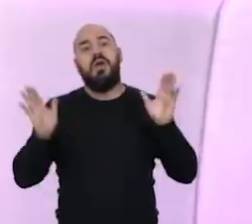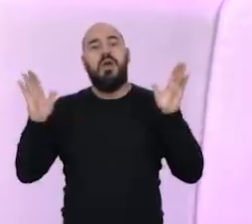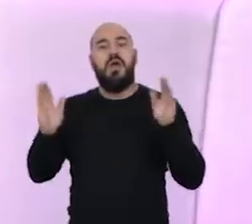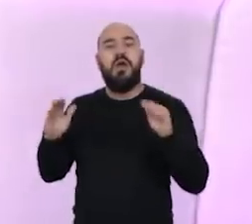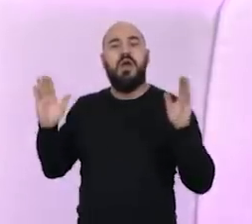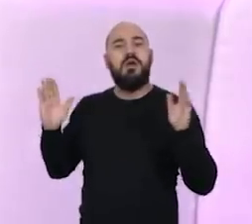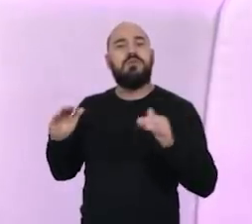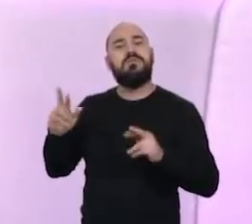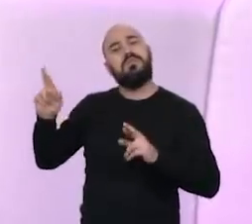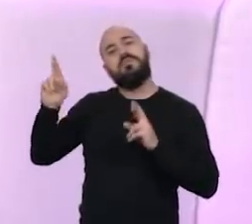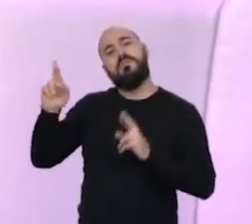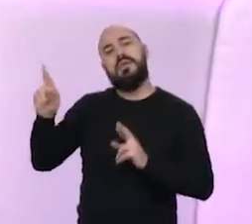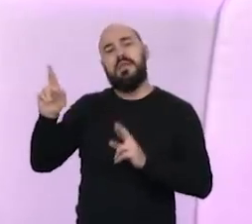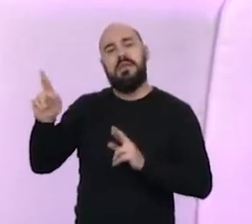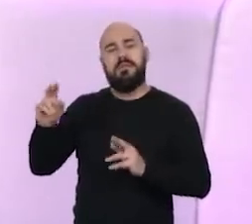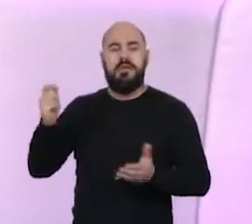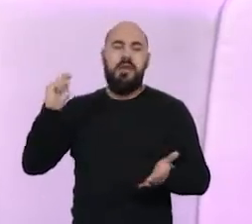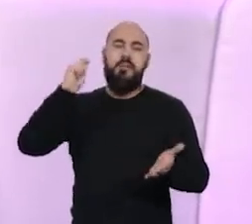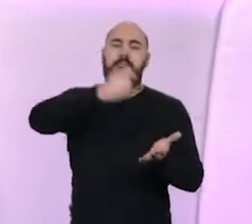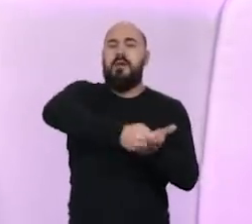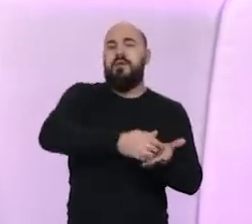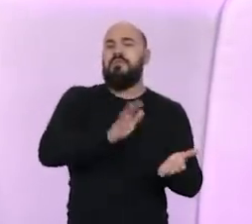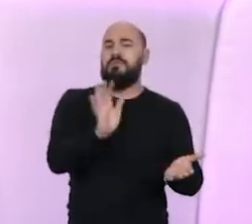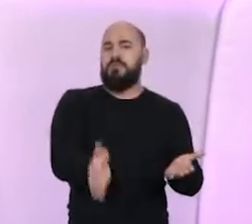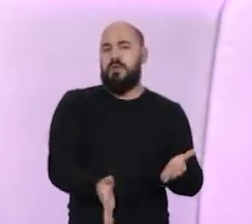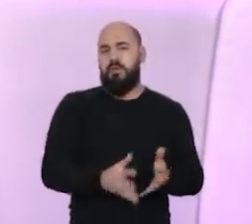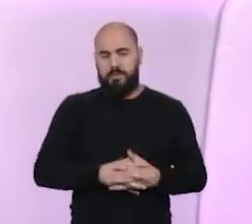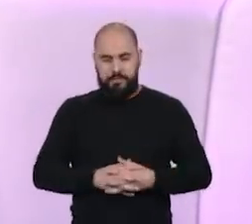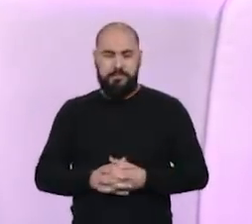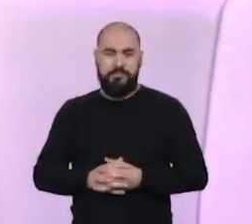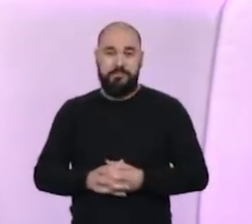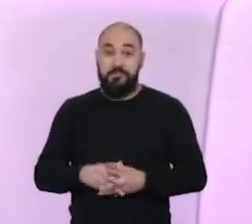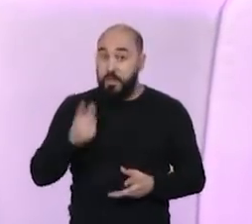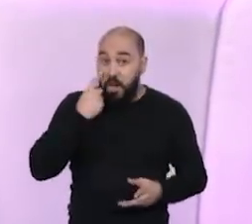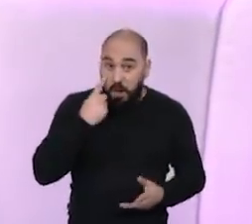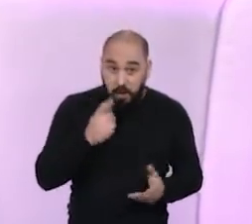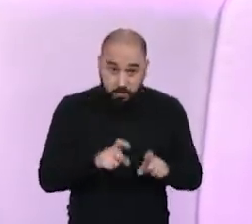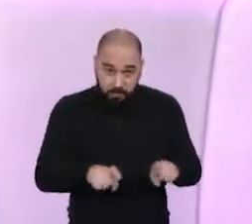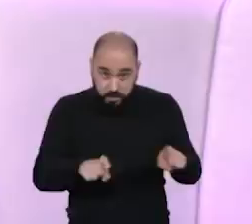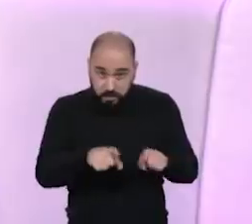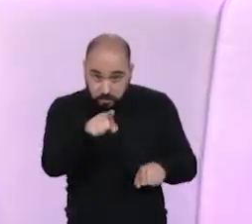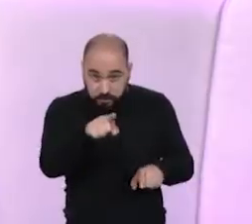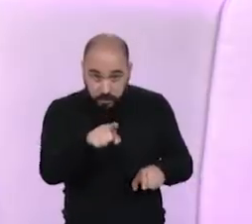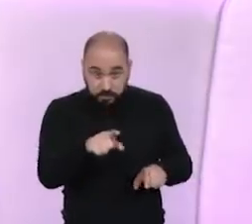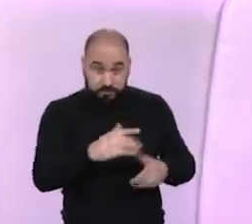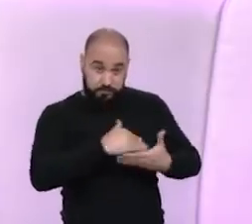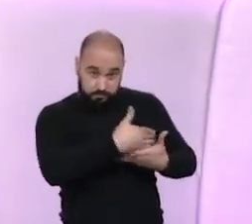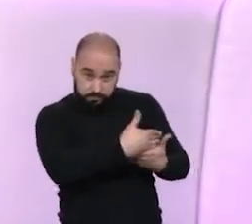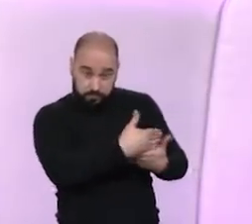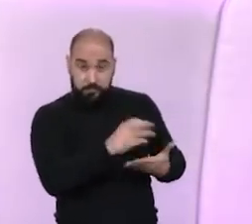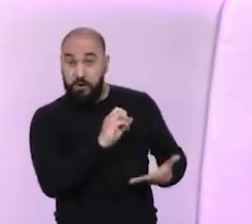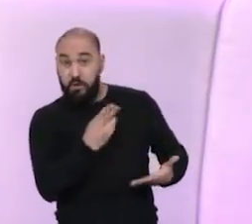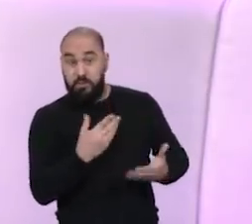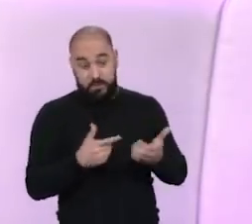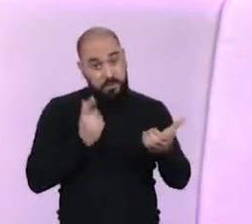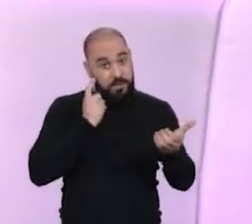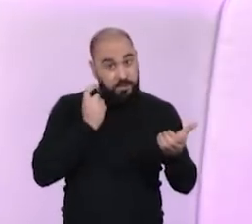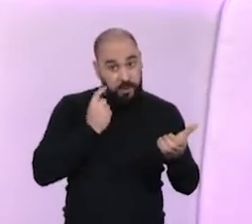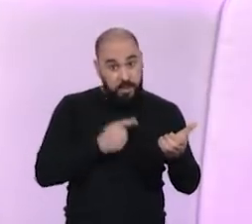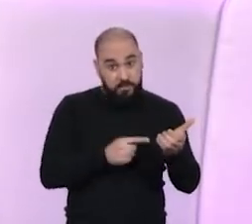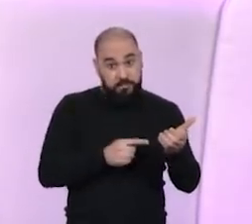a você que é anjo. Primeiro, faça o seguinte, pega agora aí, tá no computador, tá no notebook, você pode pedir agora,